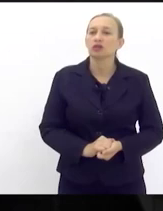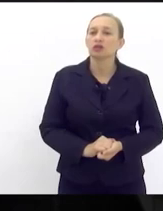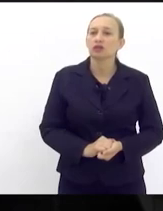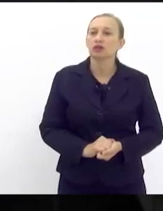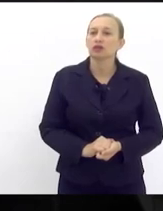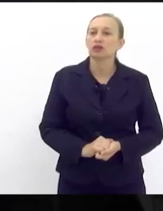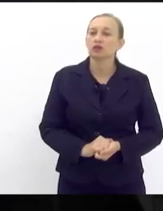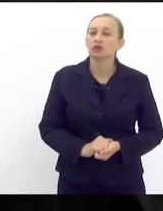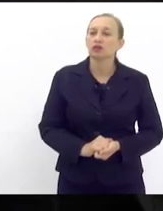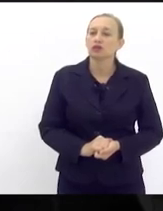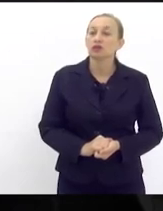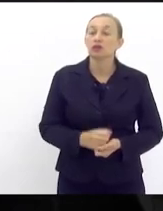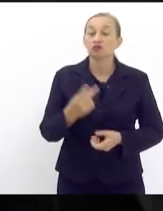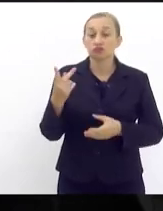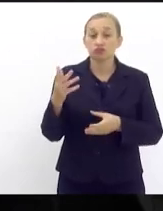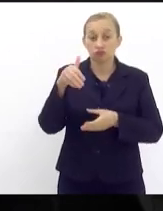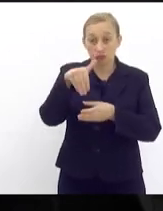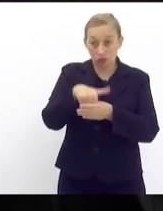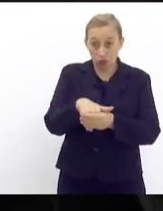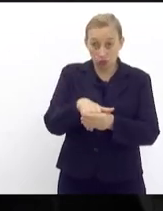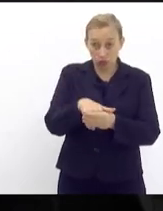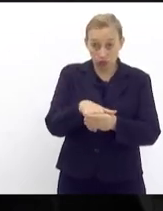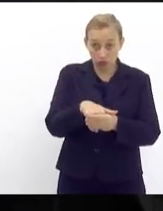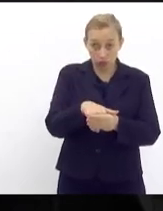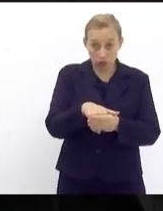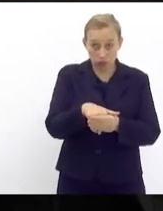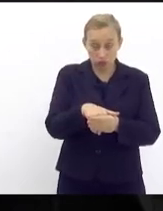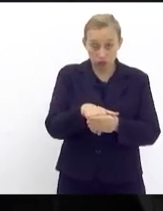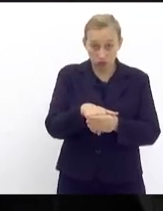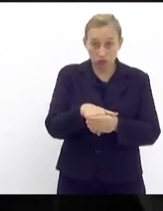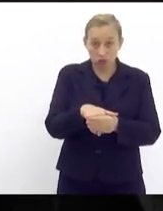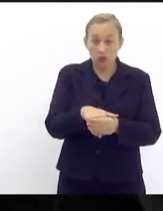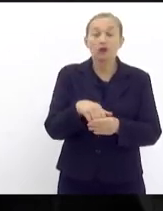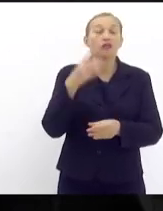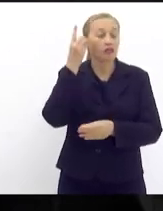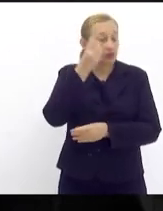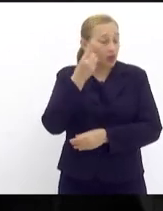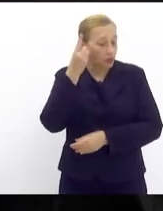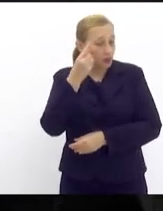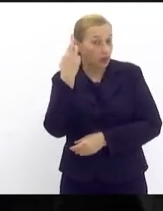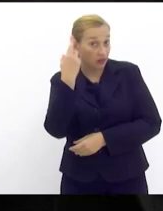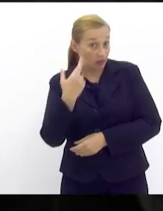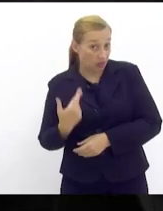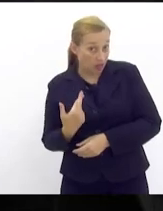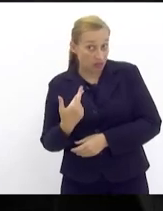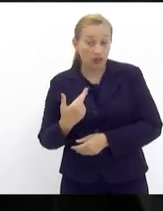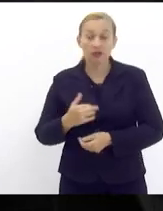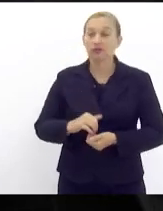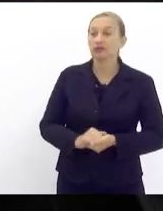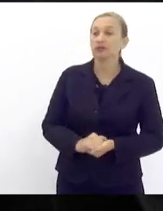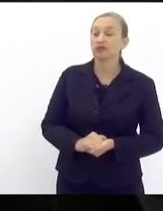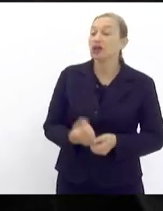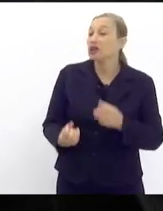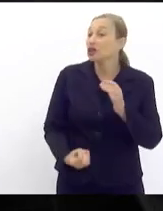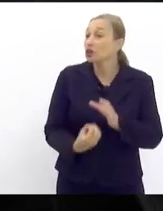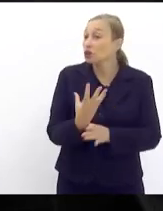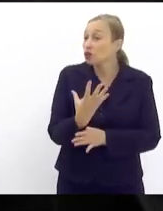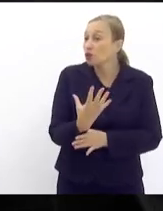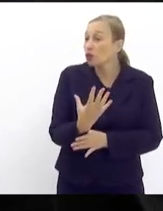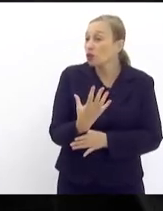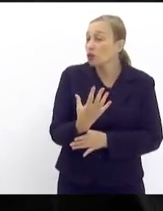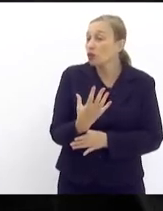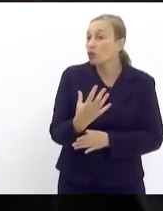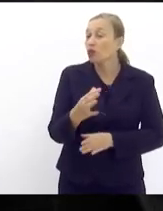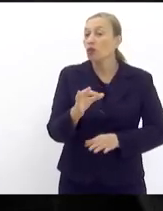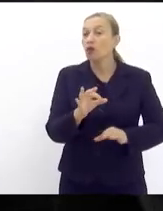que contou com seu voto contou com voto deputada Renata que criou o programa